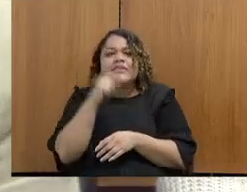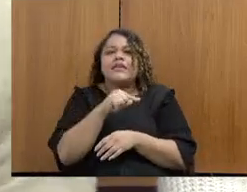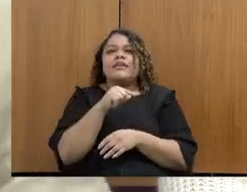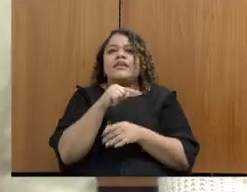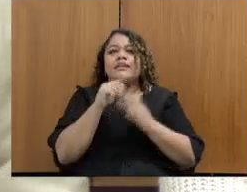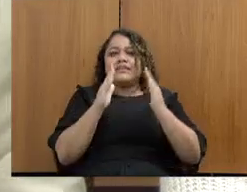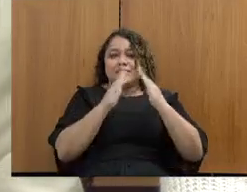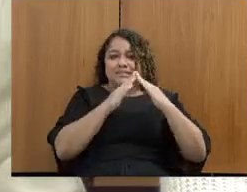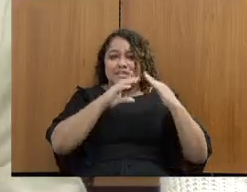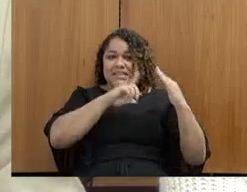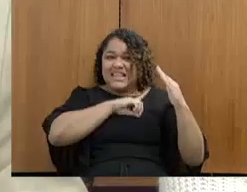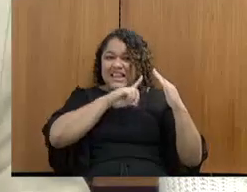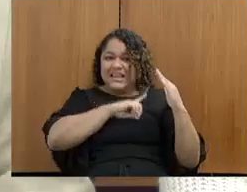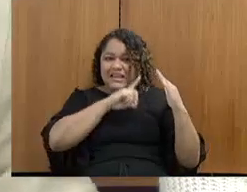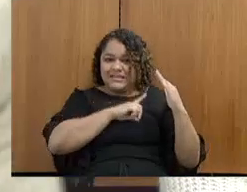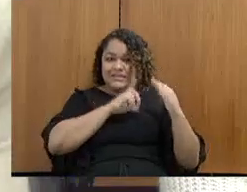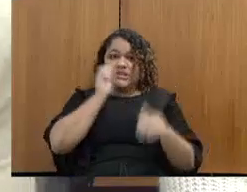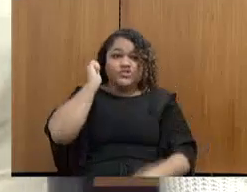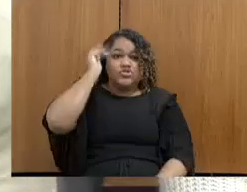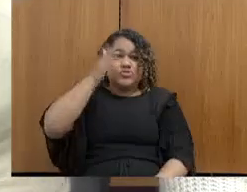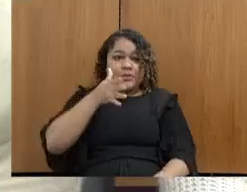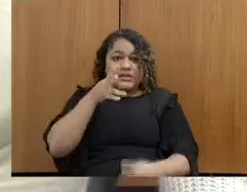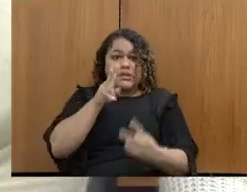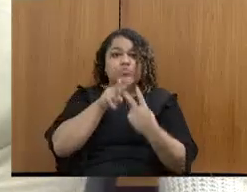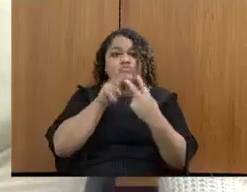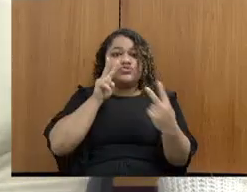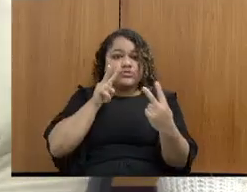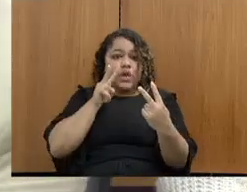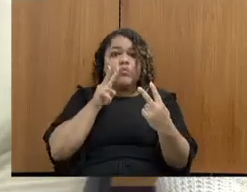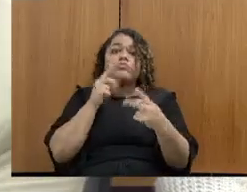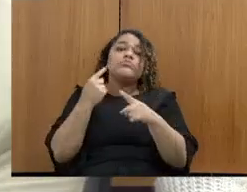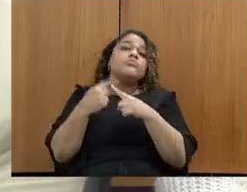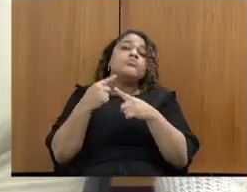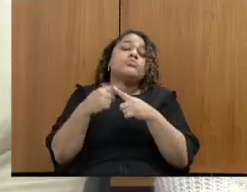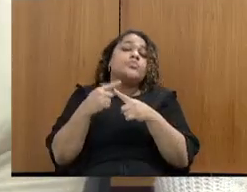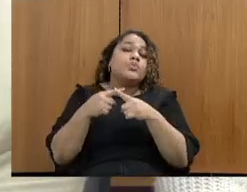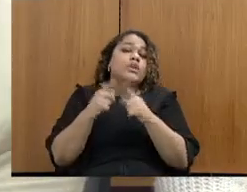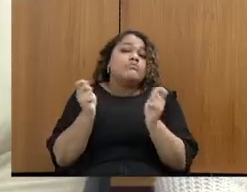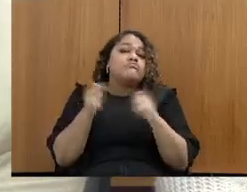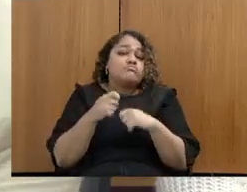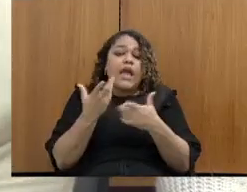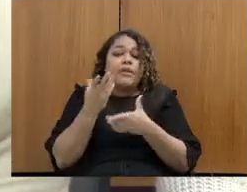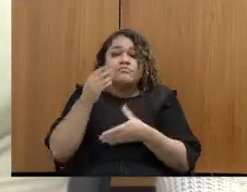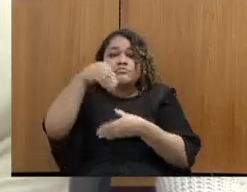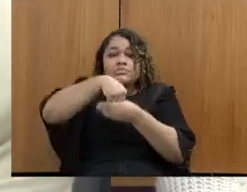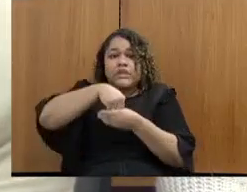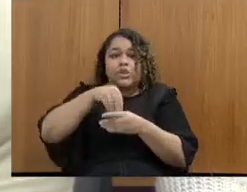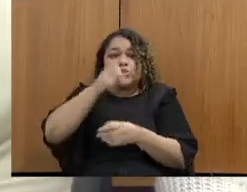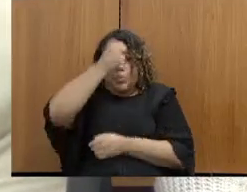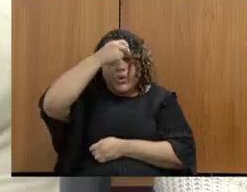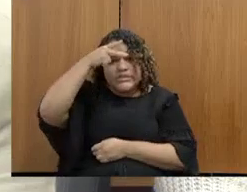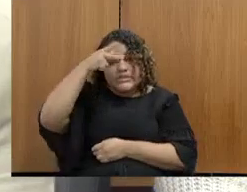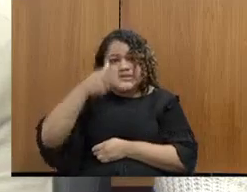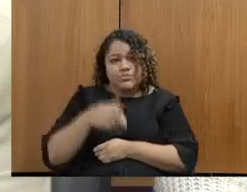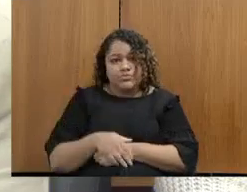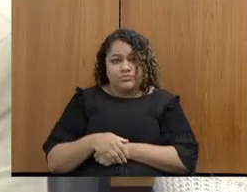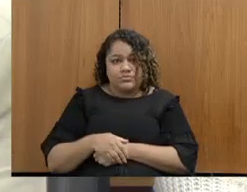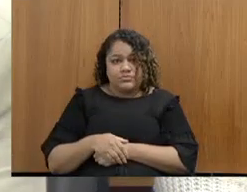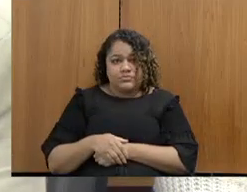de plantão digital porque não fazer nos municípios porque do jeito que tá atualmente